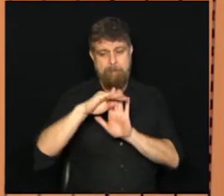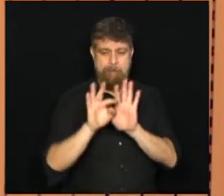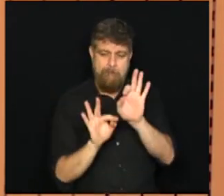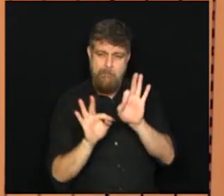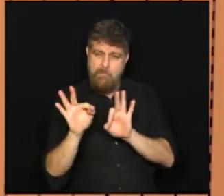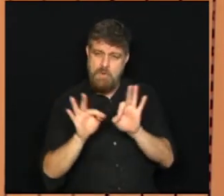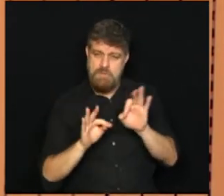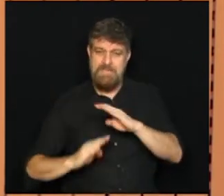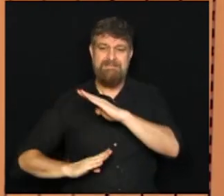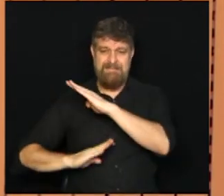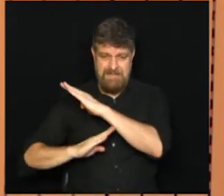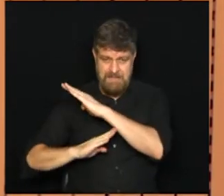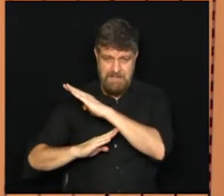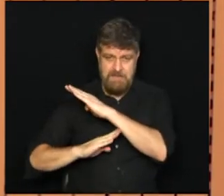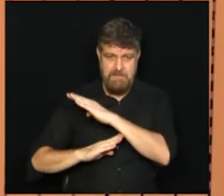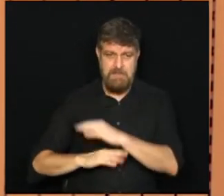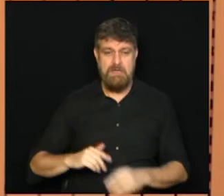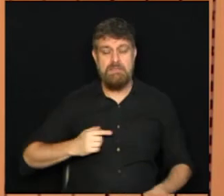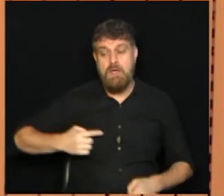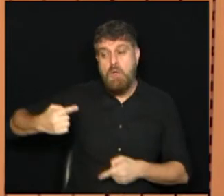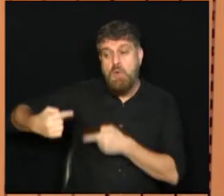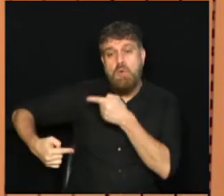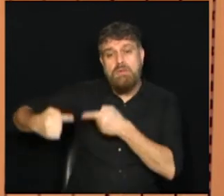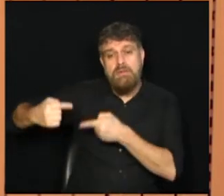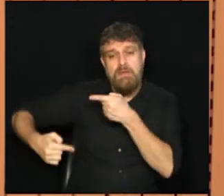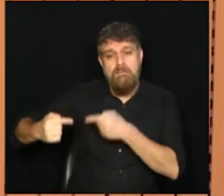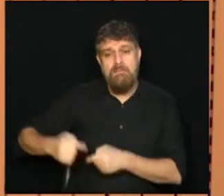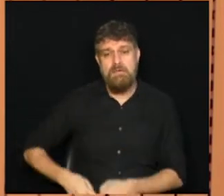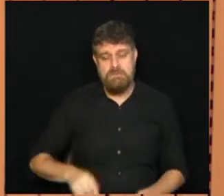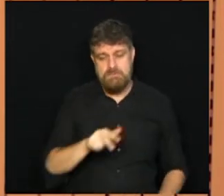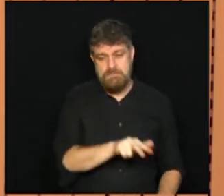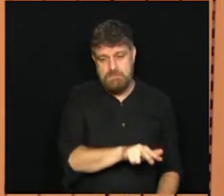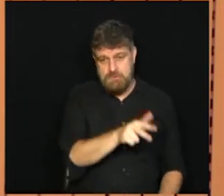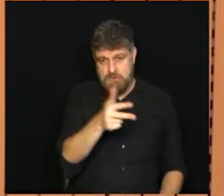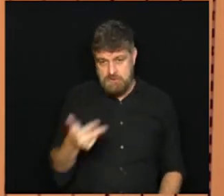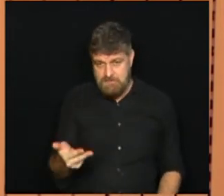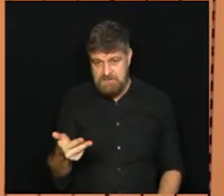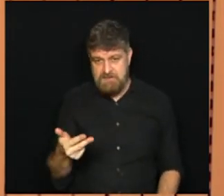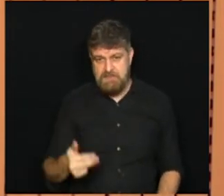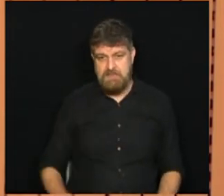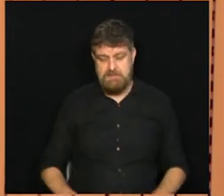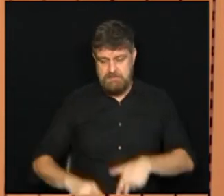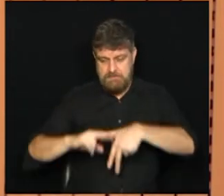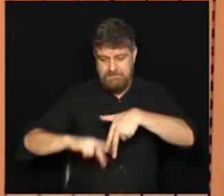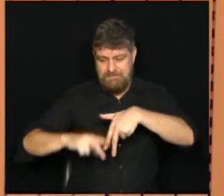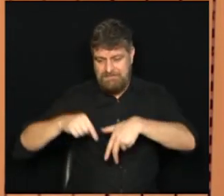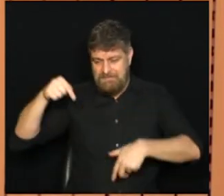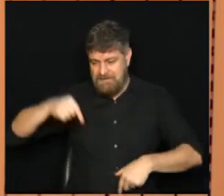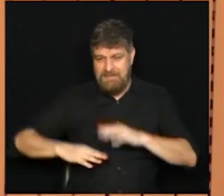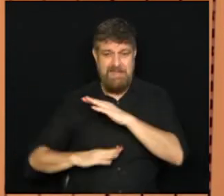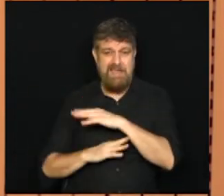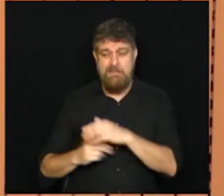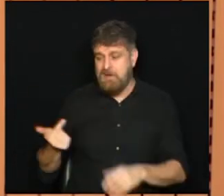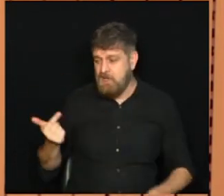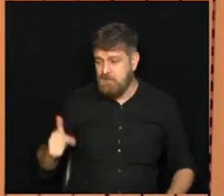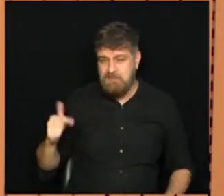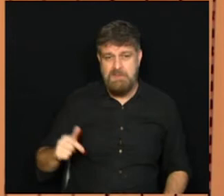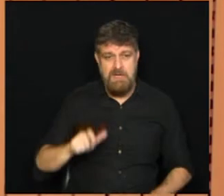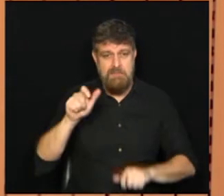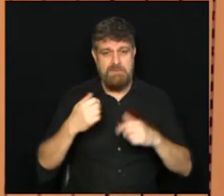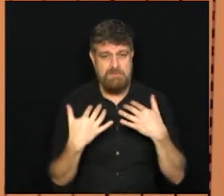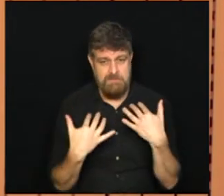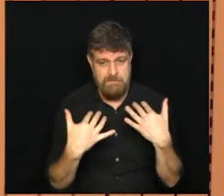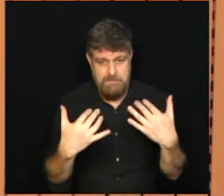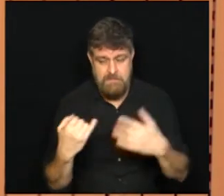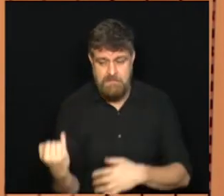neste momento, um debate sobre a diversidade dentro dessa casa que a gente nunca teve. Só para quem está assistindo a gente, é importante a